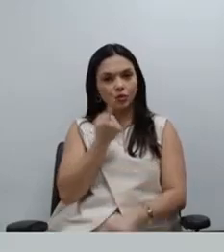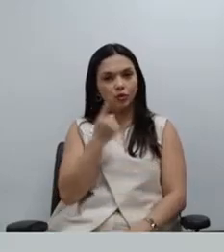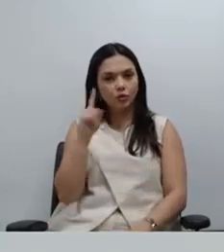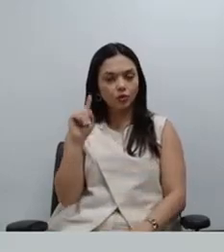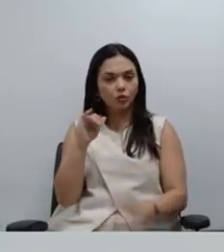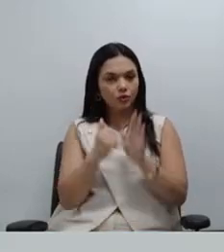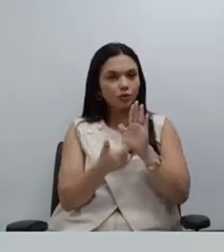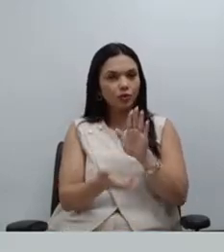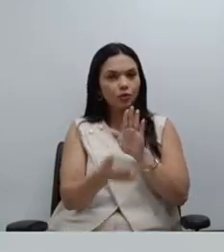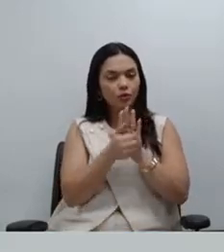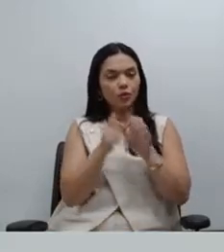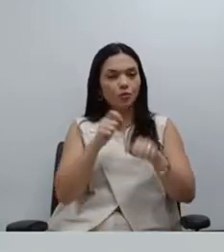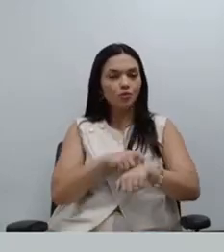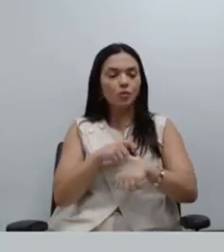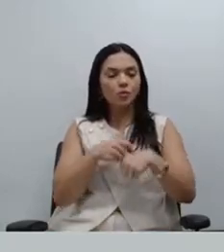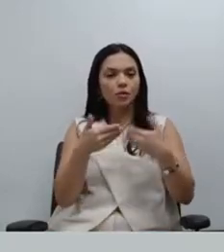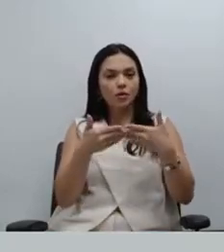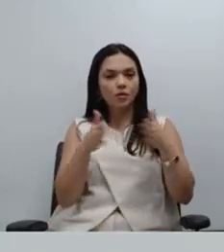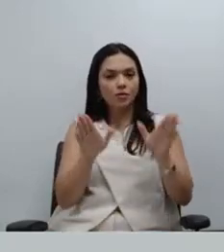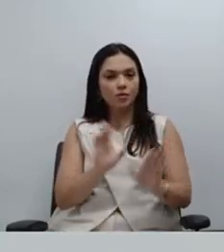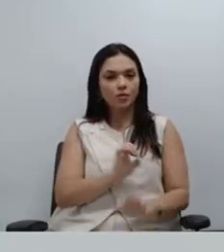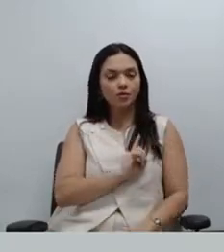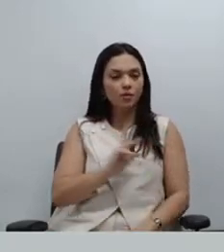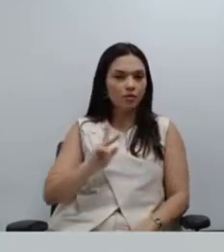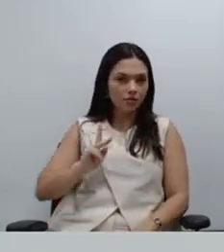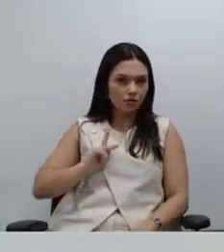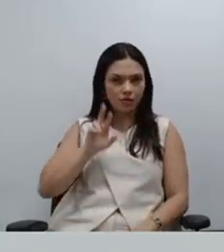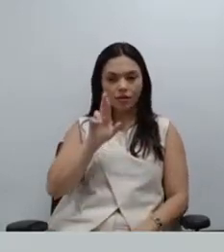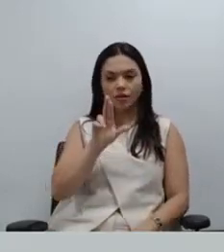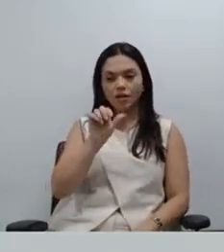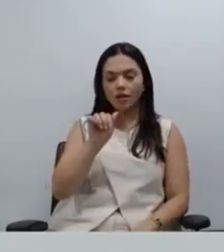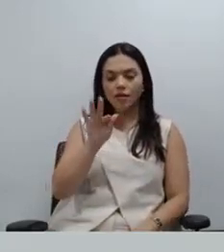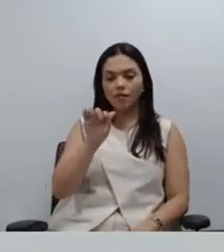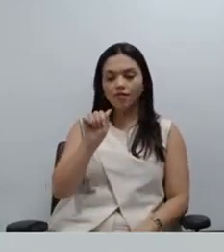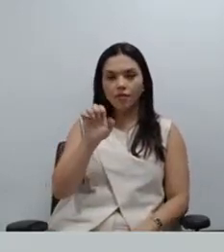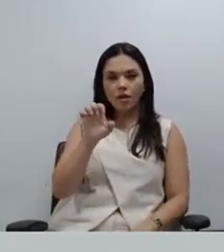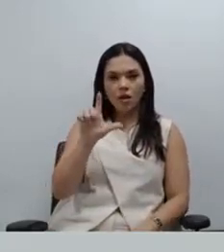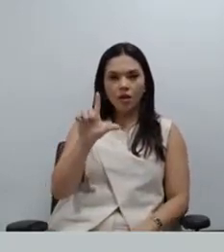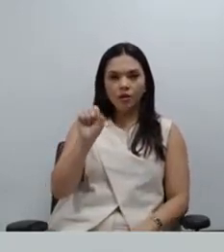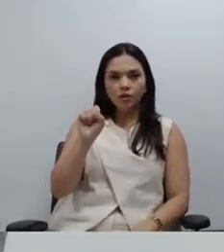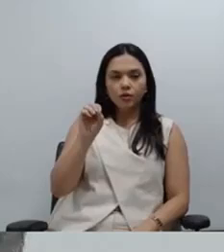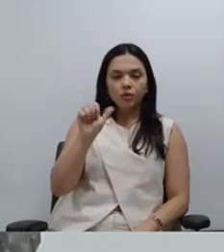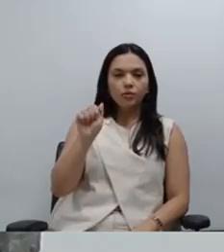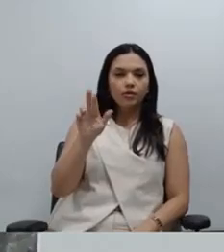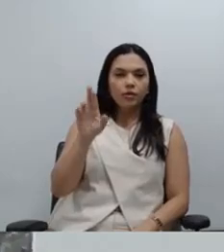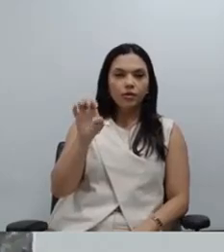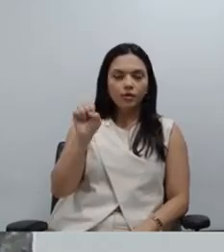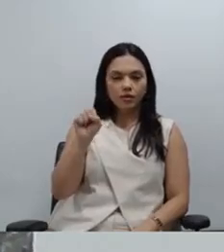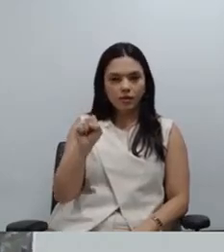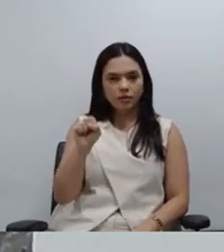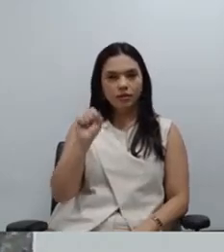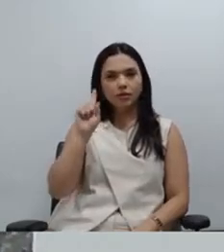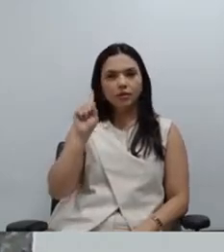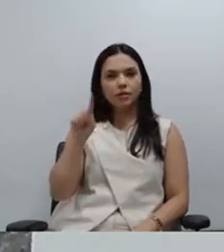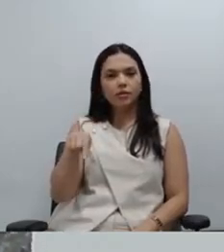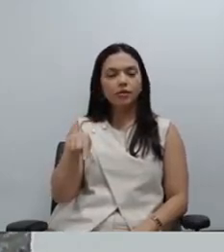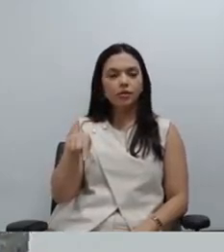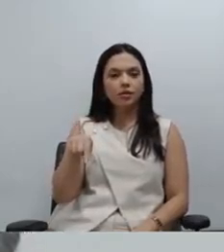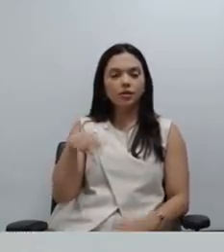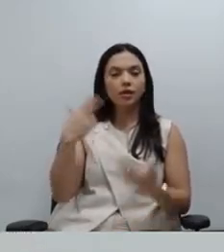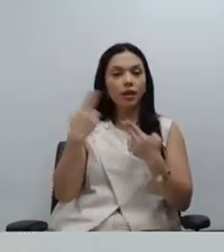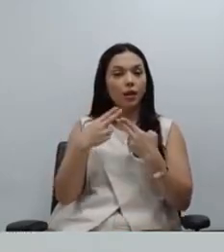inscrito no nosso momento aberto, excelentíssimo defensor público Rafael Soares da Silva Vieira, da unidade do